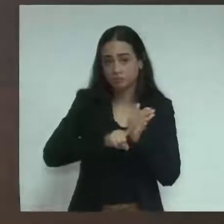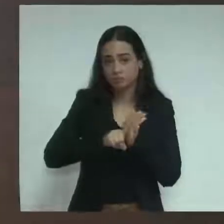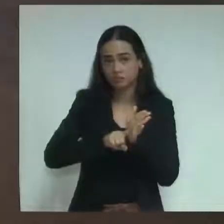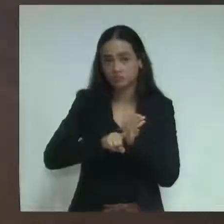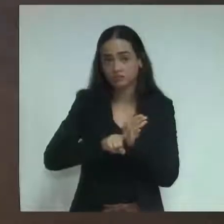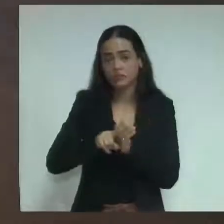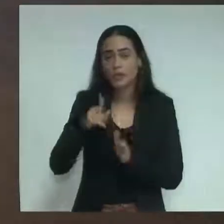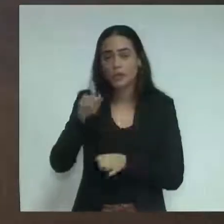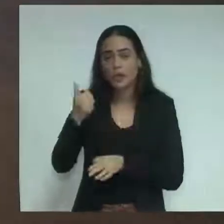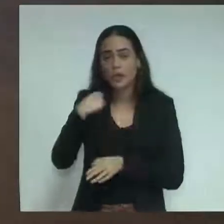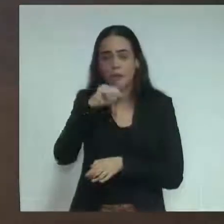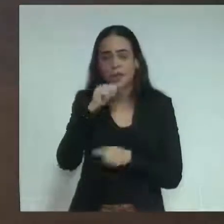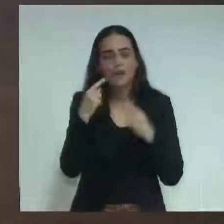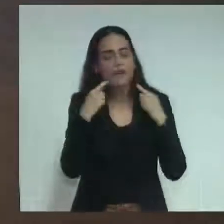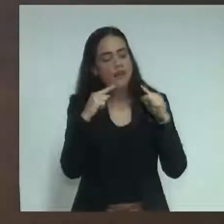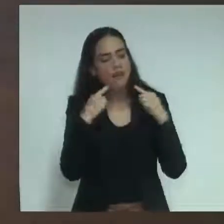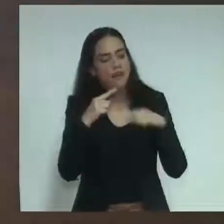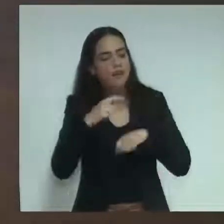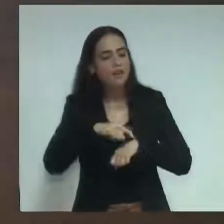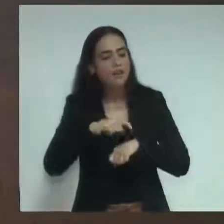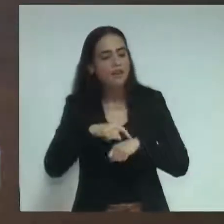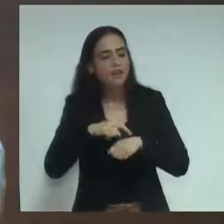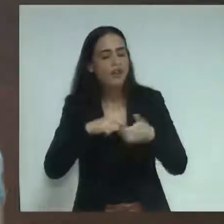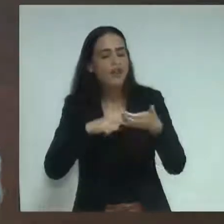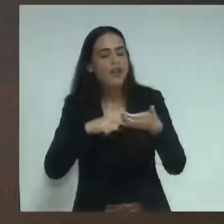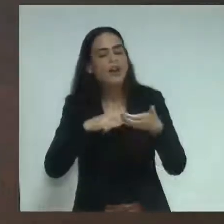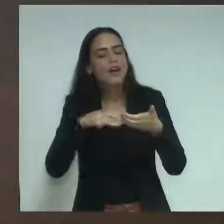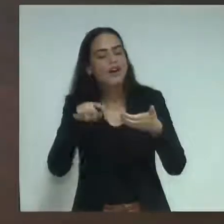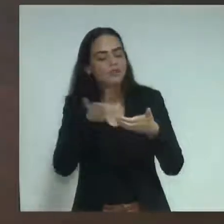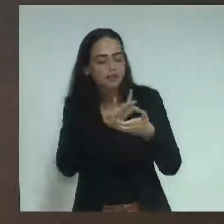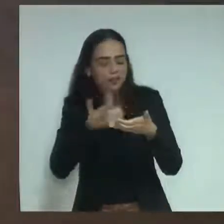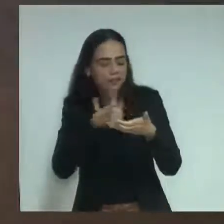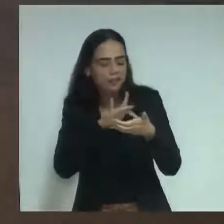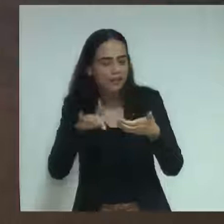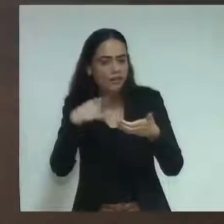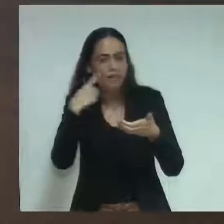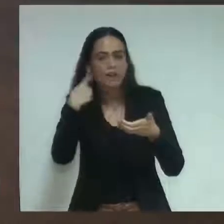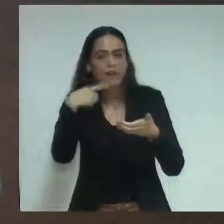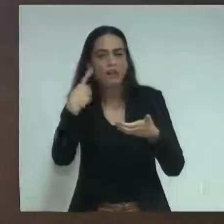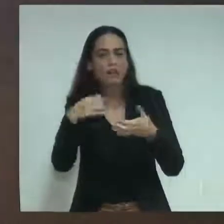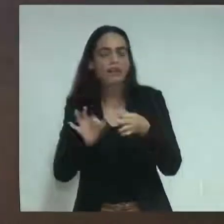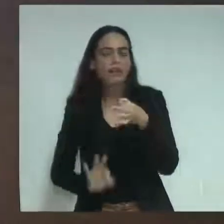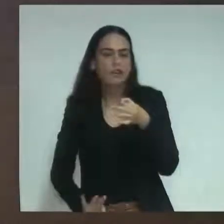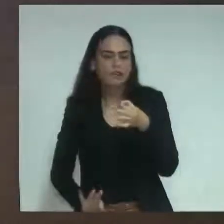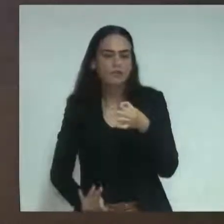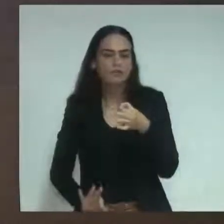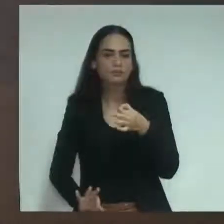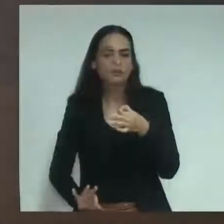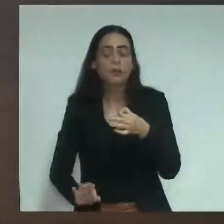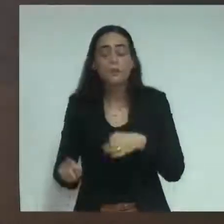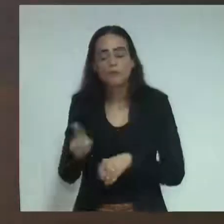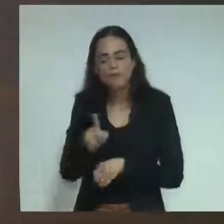reclamação dos pais, tempo do jovem no celular. Reclamação dos professores, tempo no jovem no